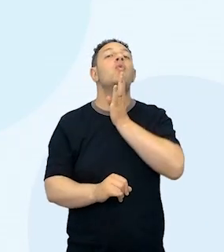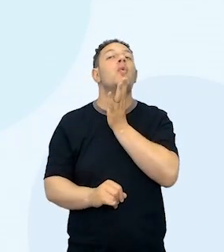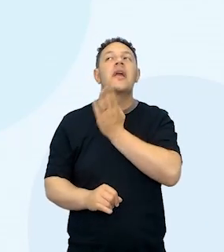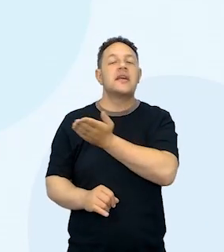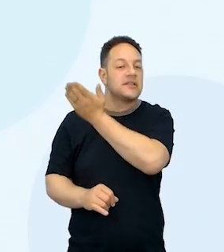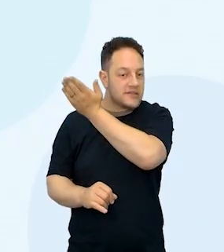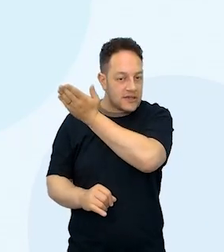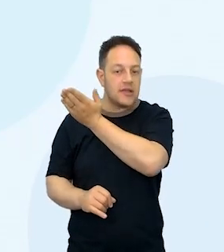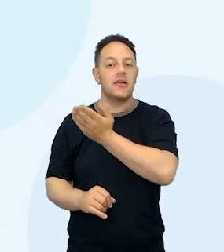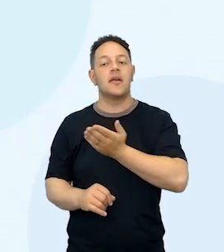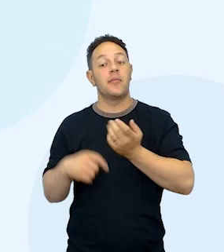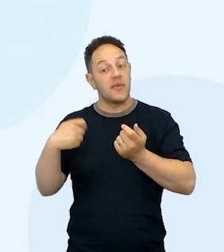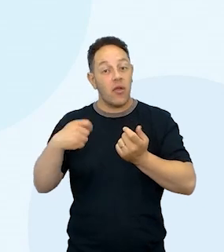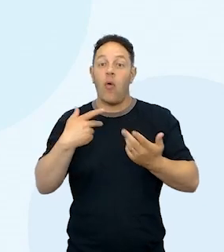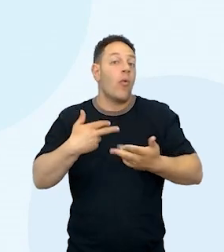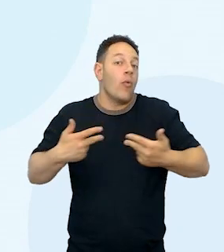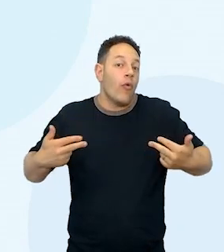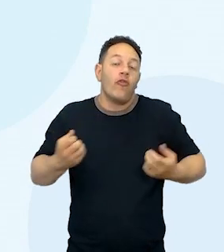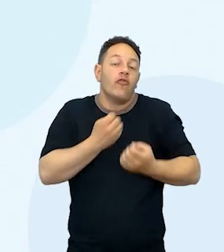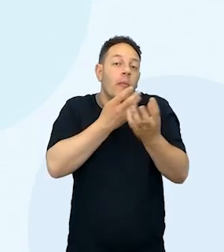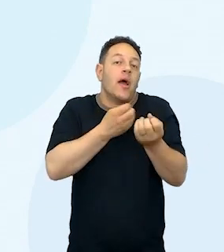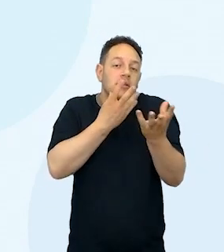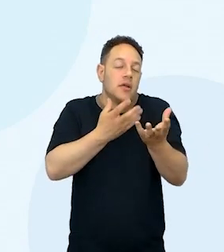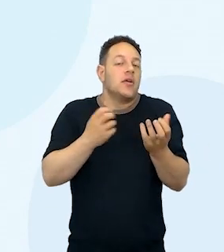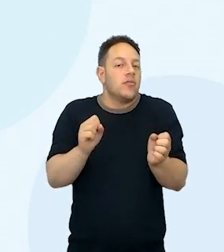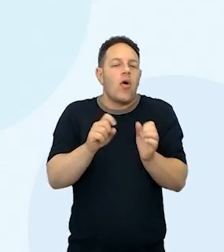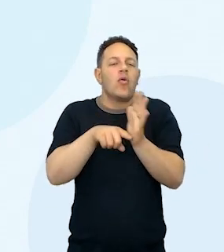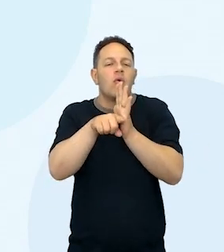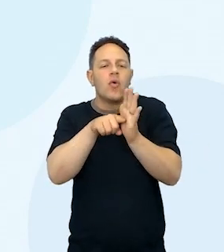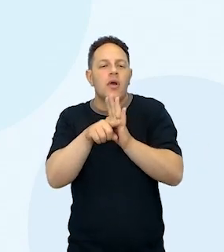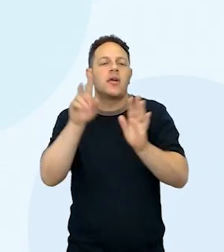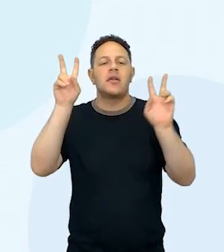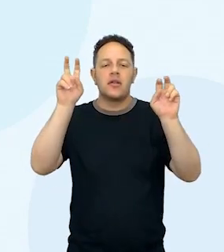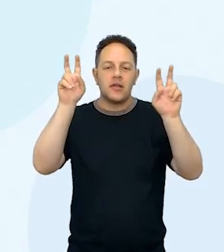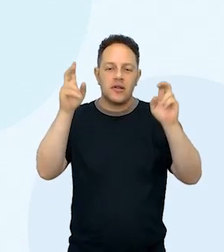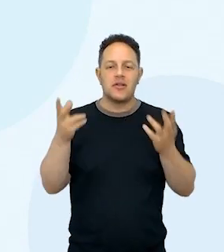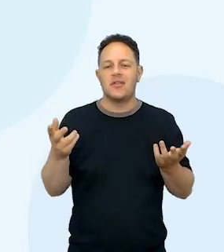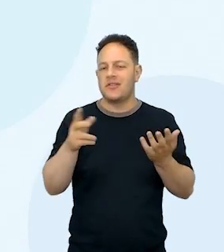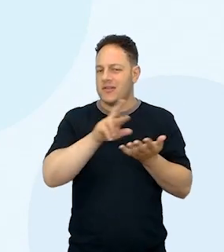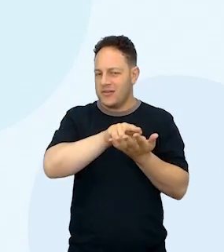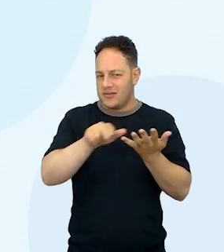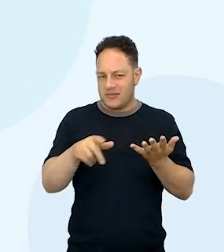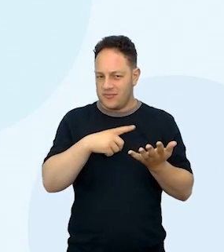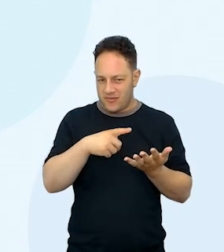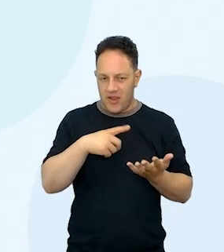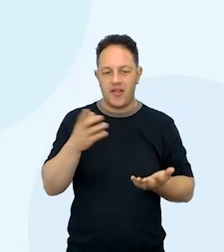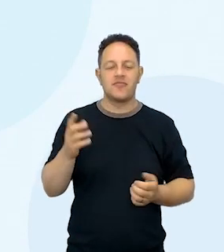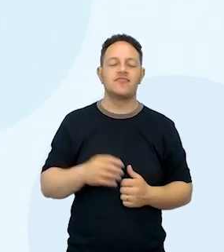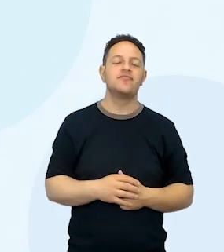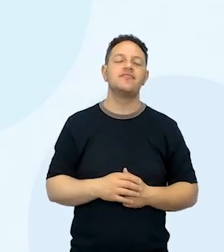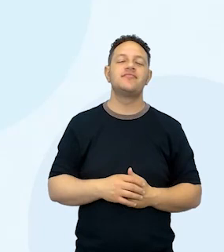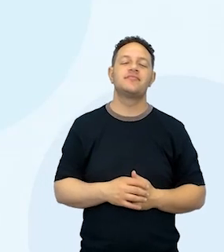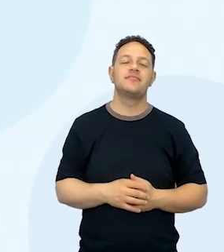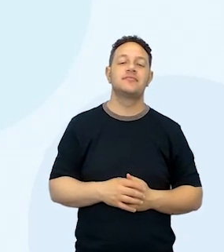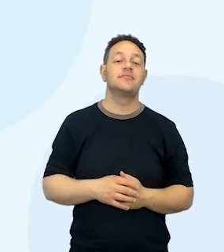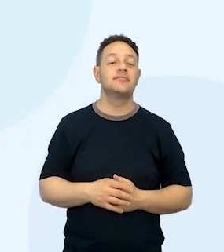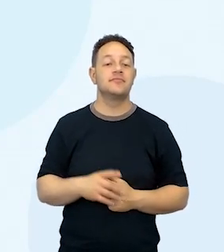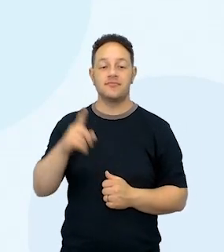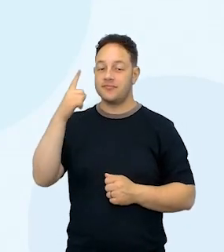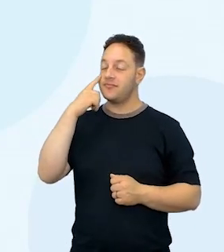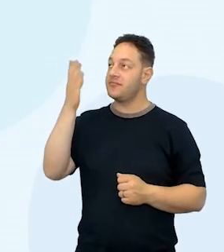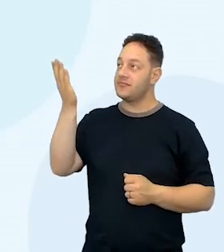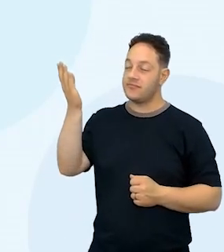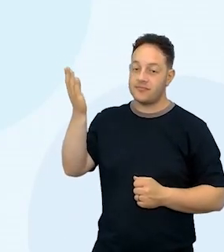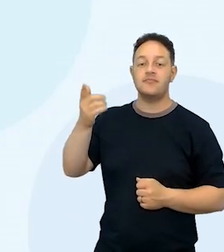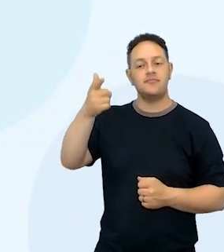vão atrás, caso precisem de outras informações, o IPT e as universidades estaduais também. A gente tem